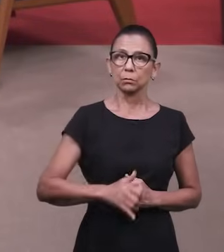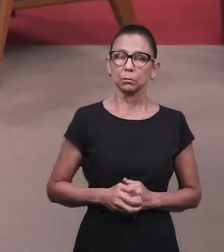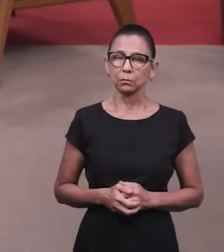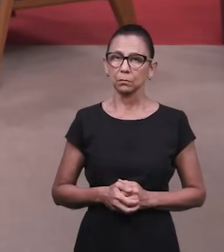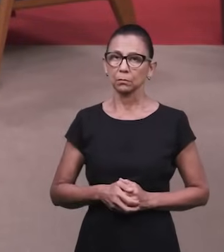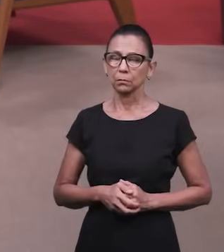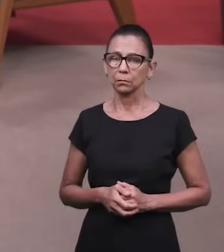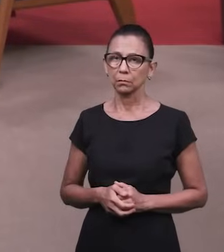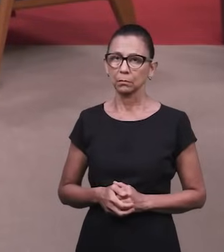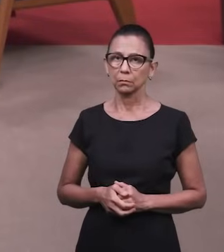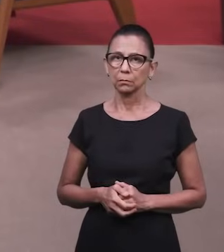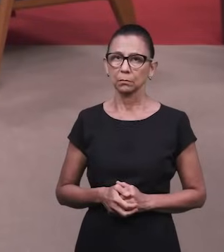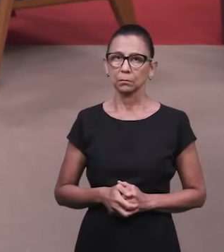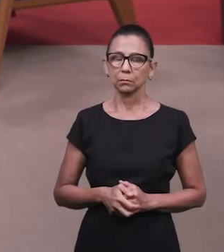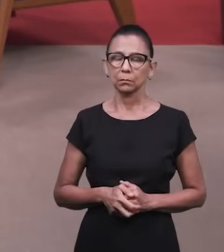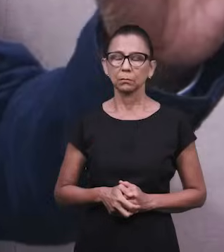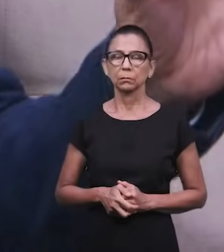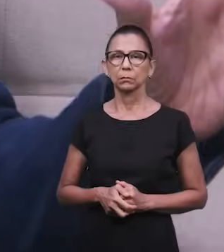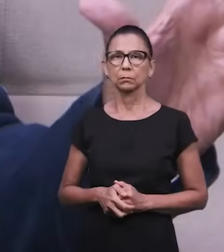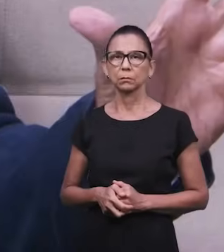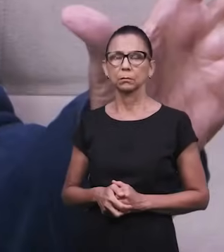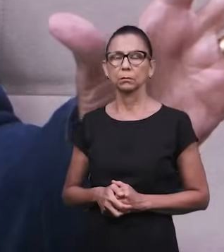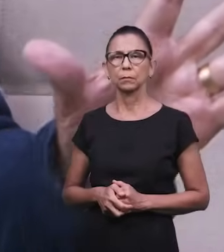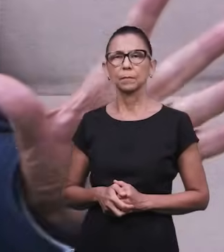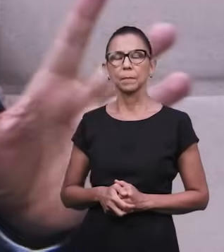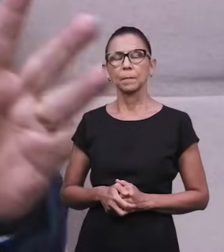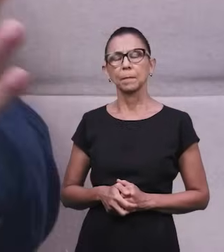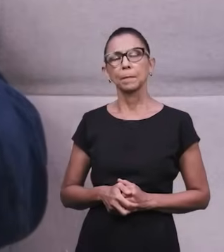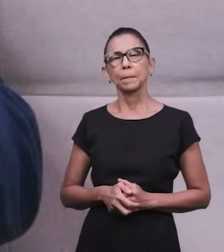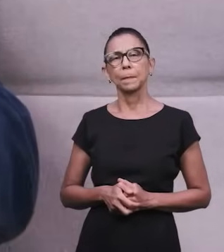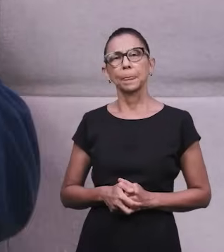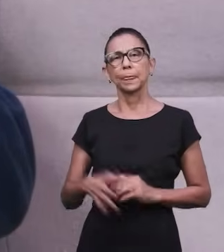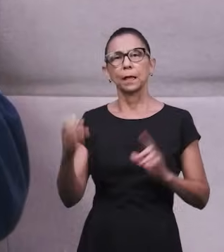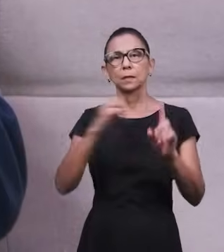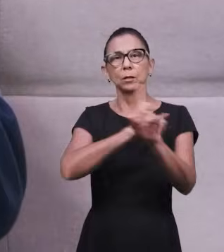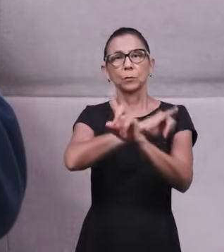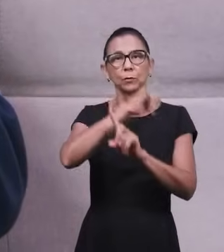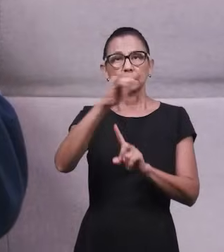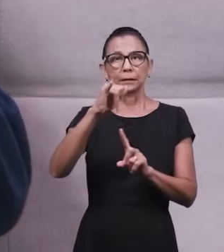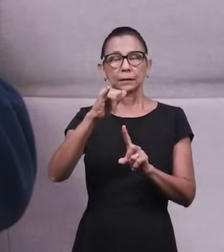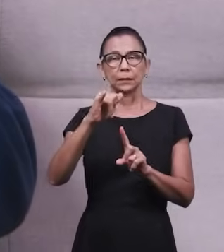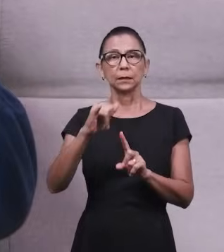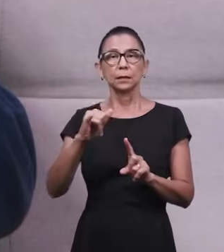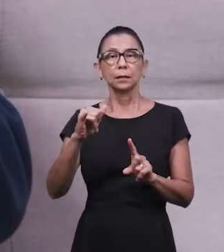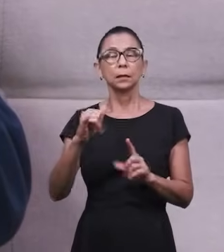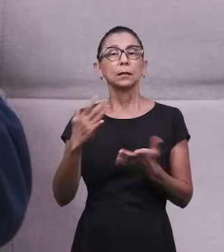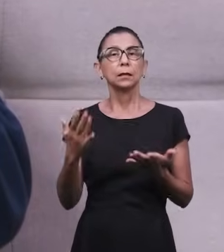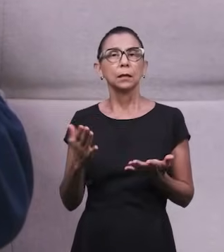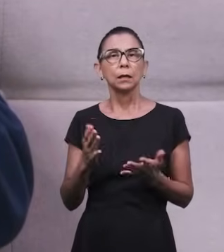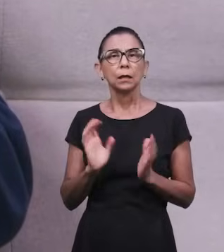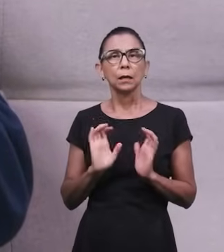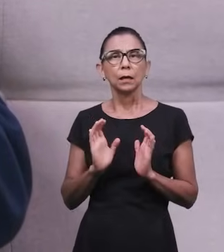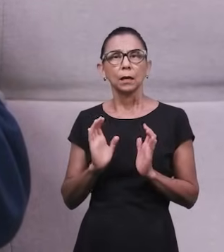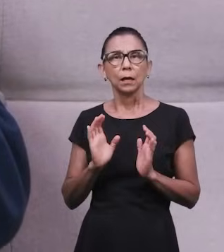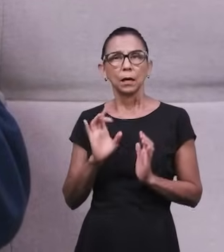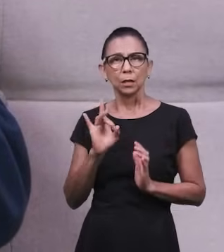Esses marcadores proféticos, né, estão para todos, para o mundo inteiro. Então o mundo, ele está devidamente